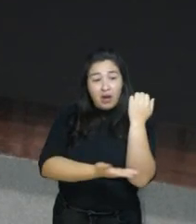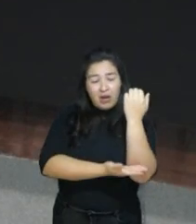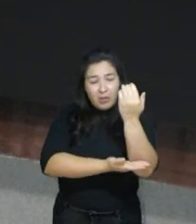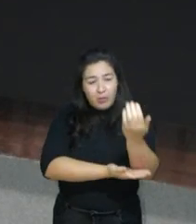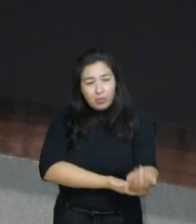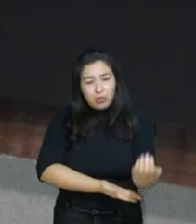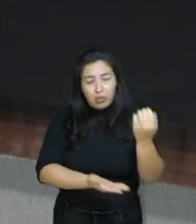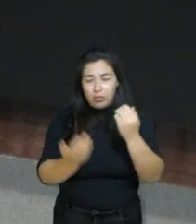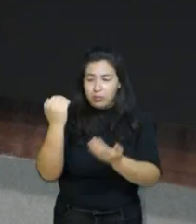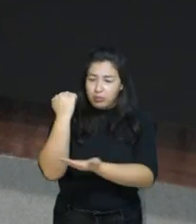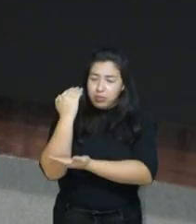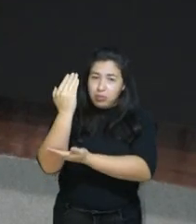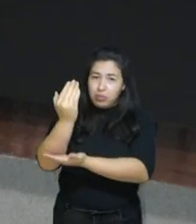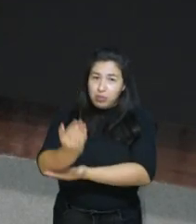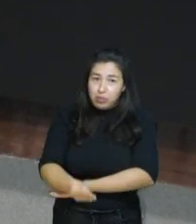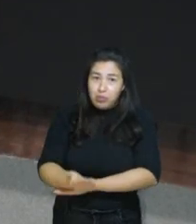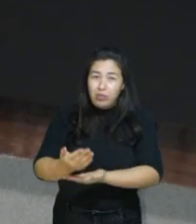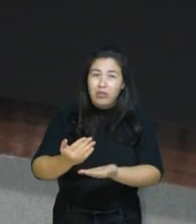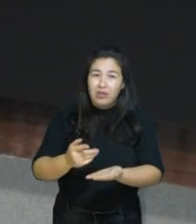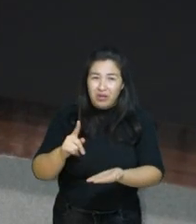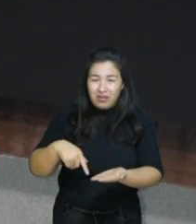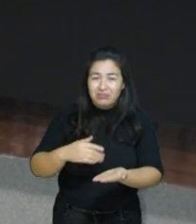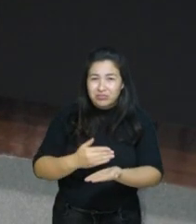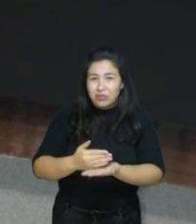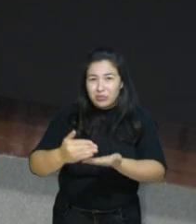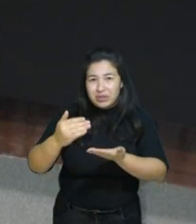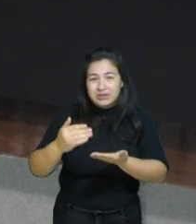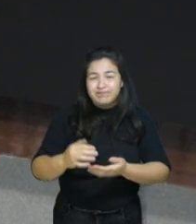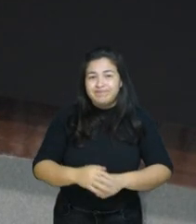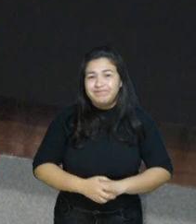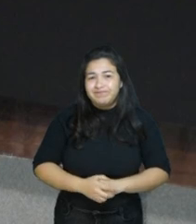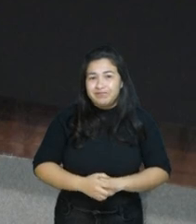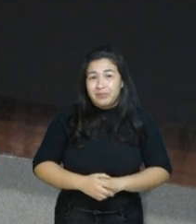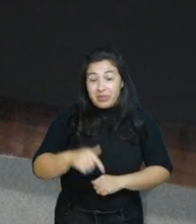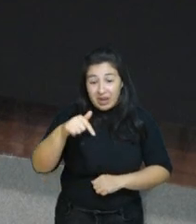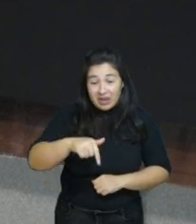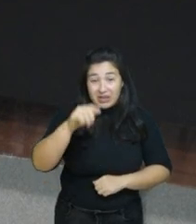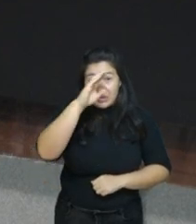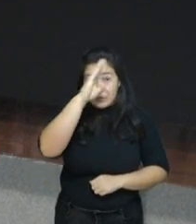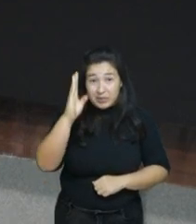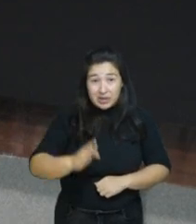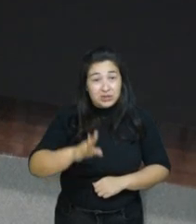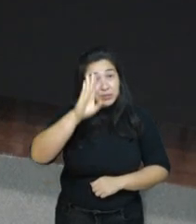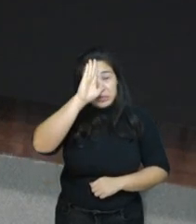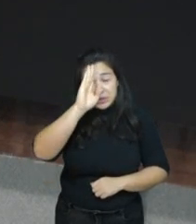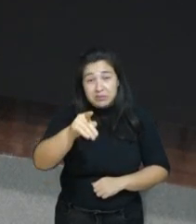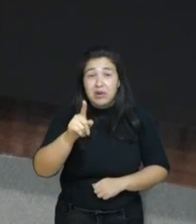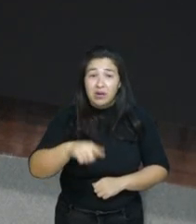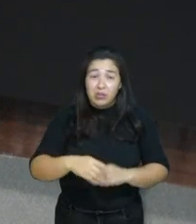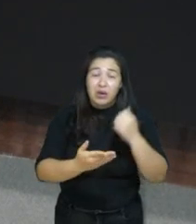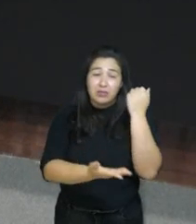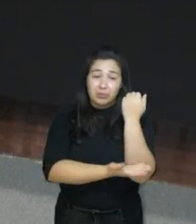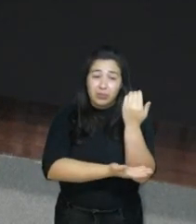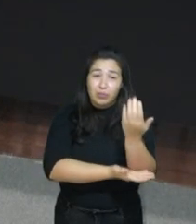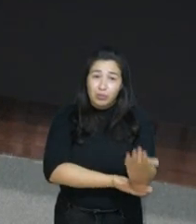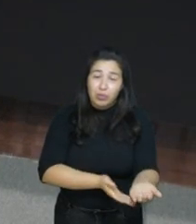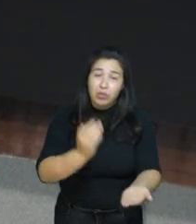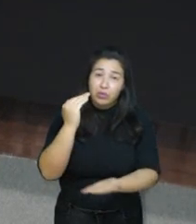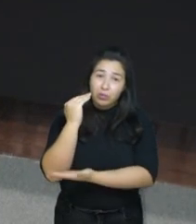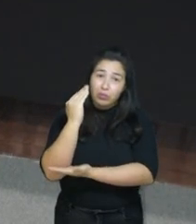Brasil, 40% das nossas emissões vem do desmatamento, e a gente está nessa linha aqui de aumento dessas